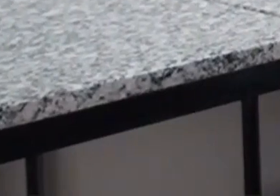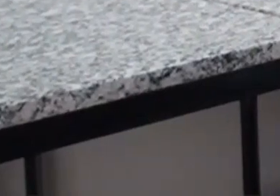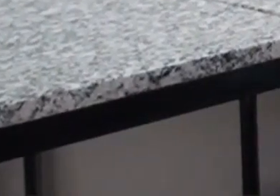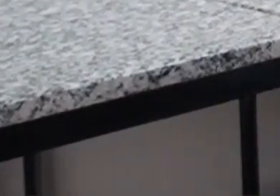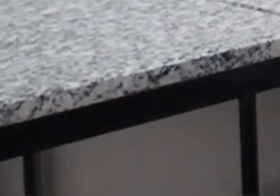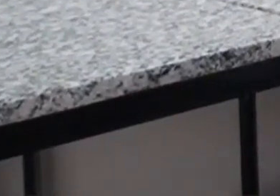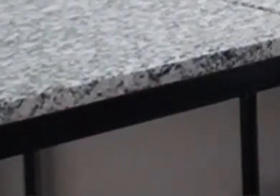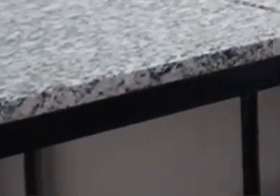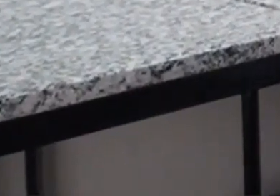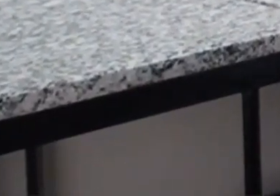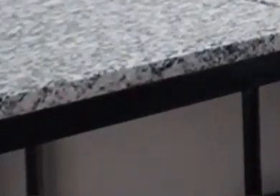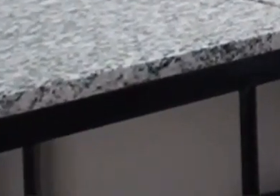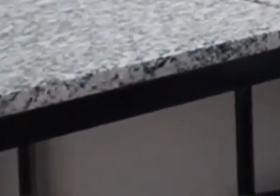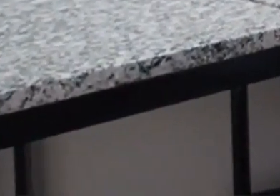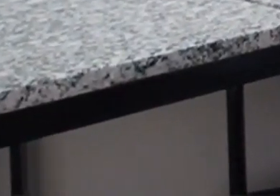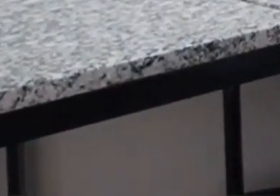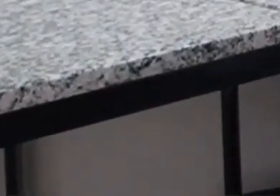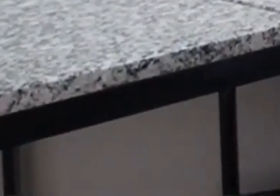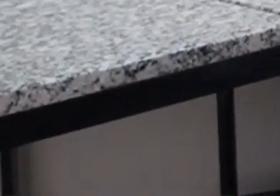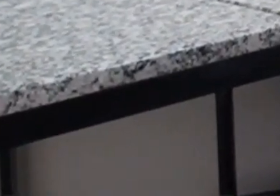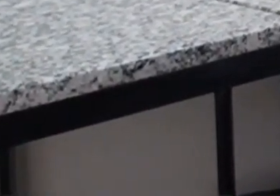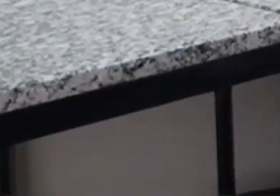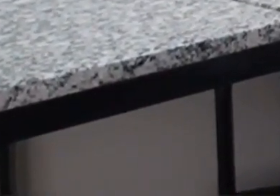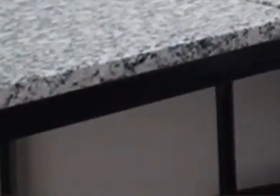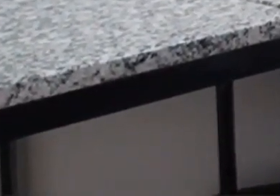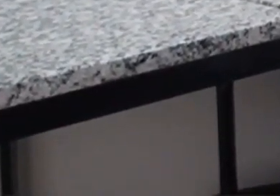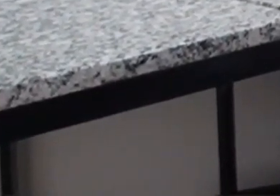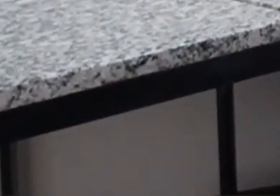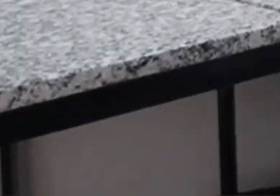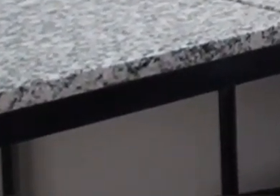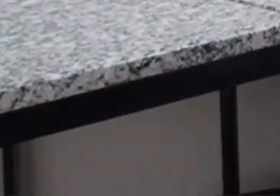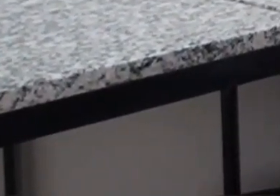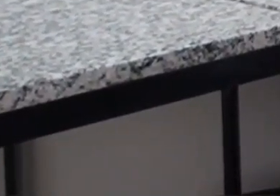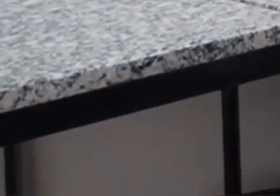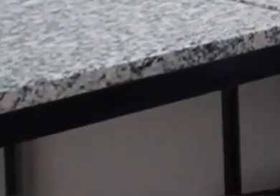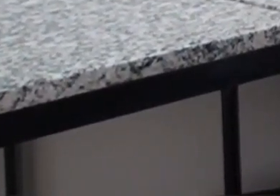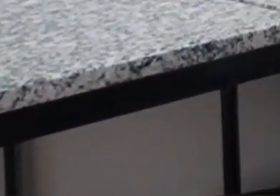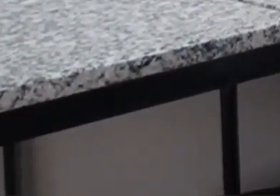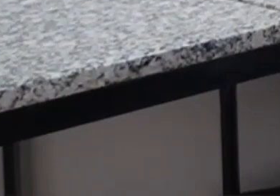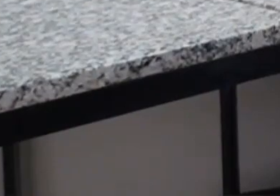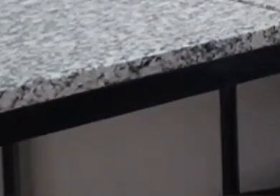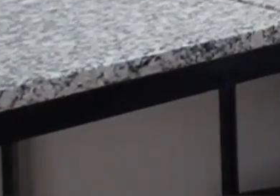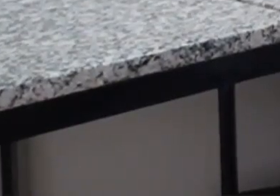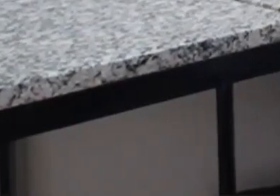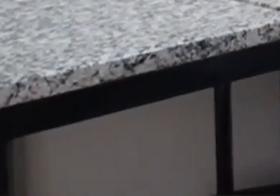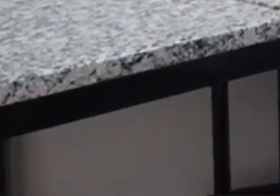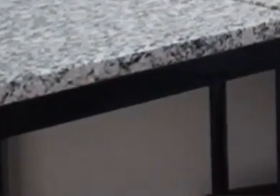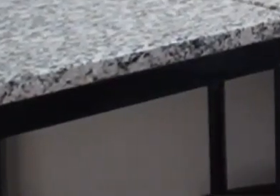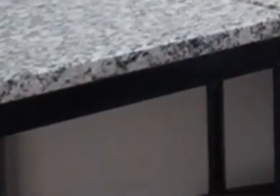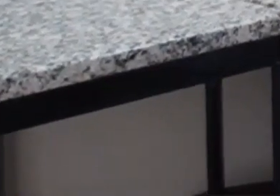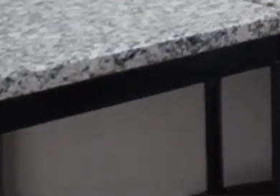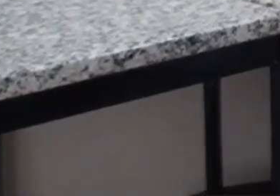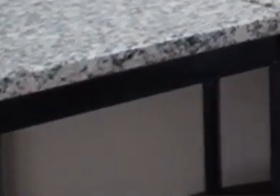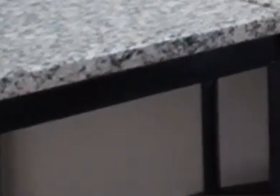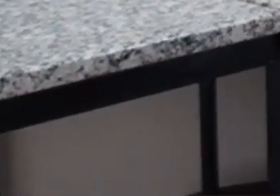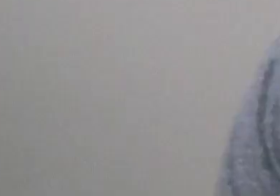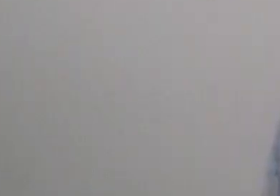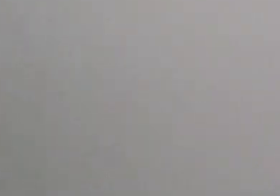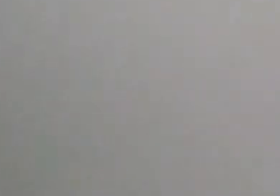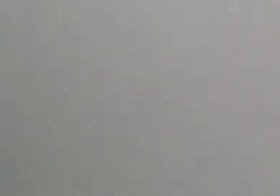do irmão, que Deus abençoe muito ele e a sua família, né, e força, né, nesse momento que é só Deus que pode